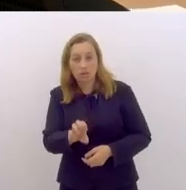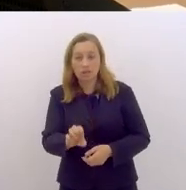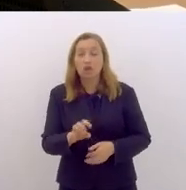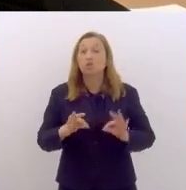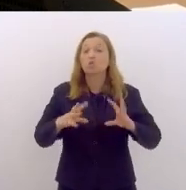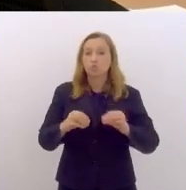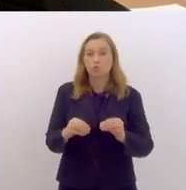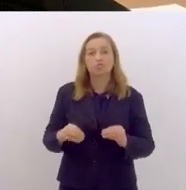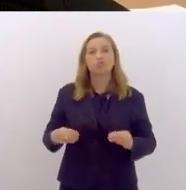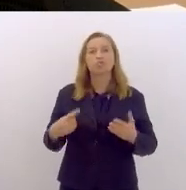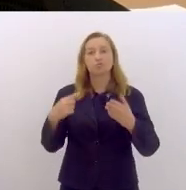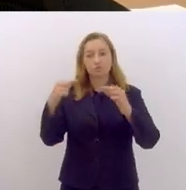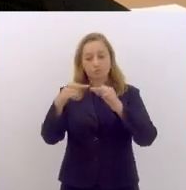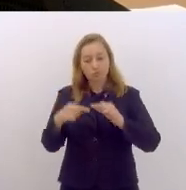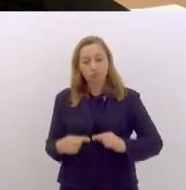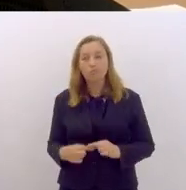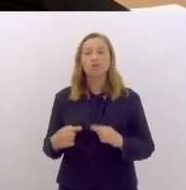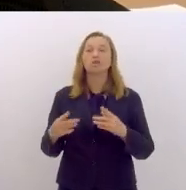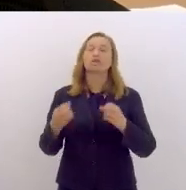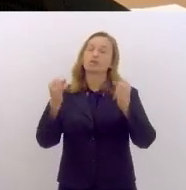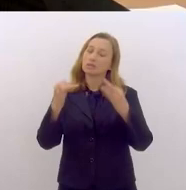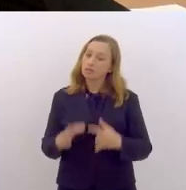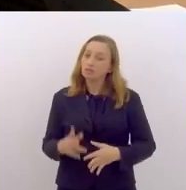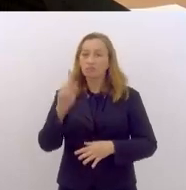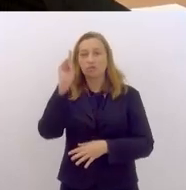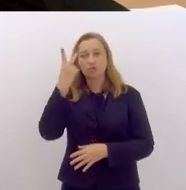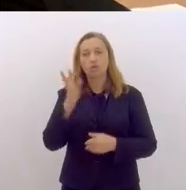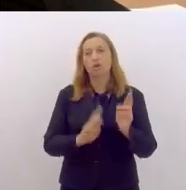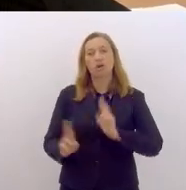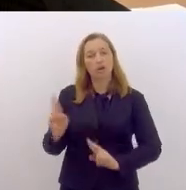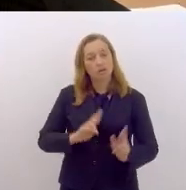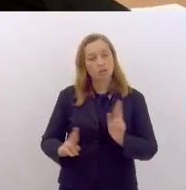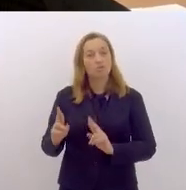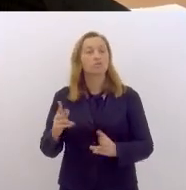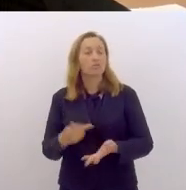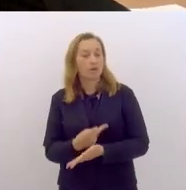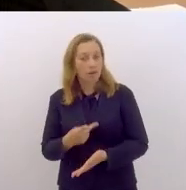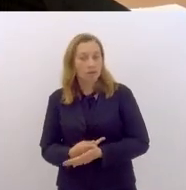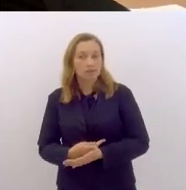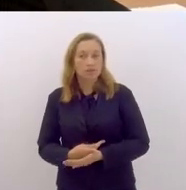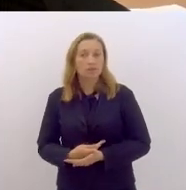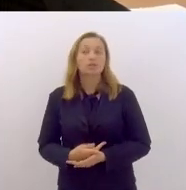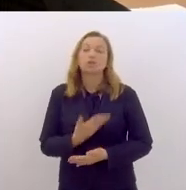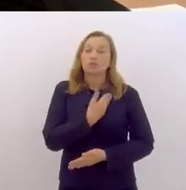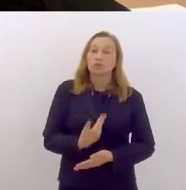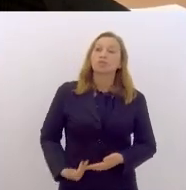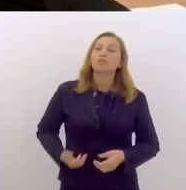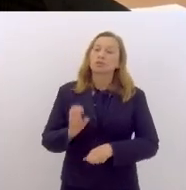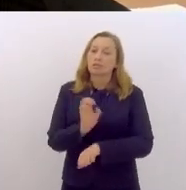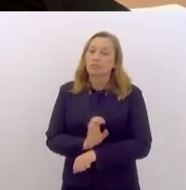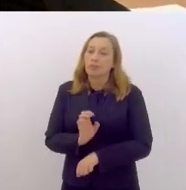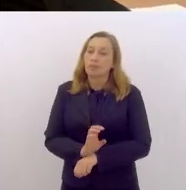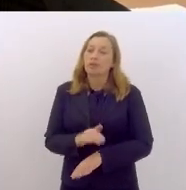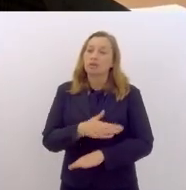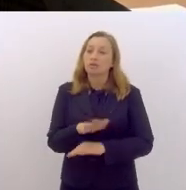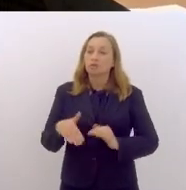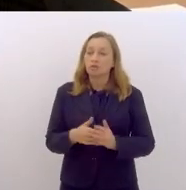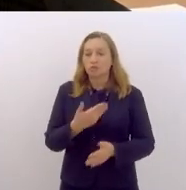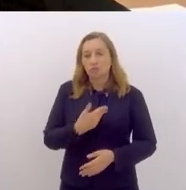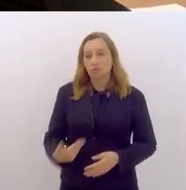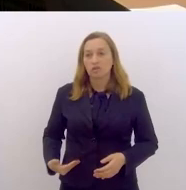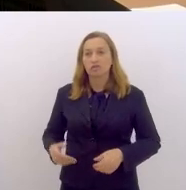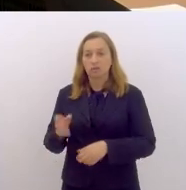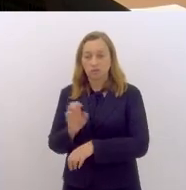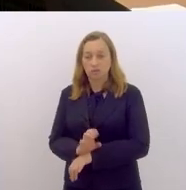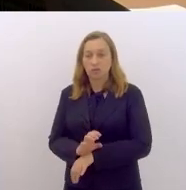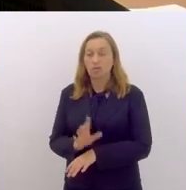combina, tudo isso se explica por essa histórica relação subterrânea do governo estadual e dos governos estaduais com a